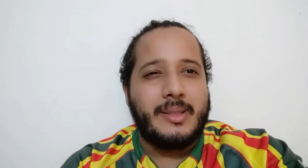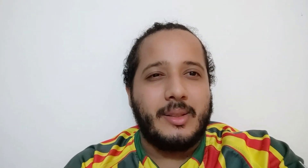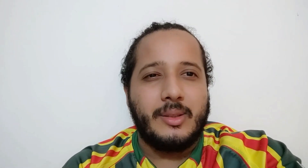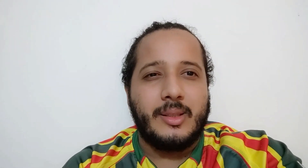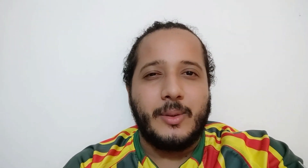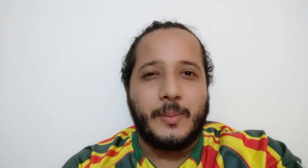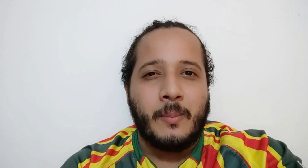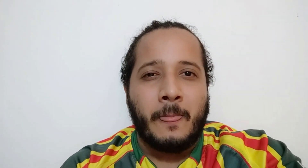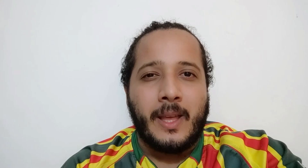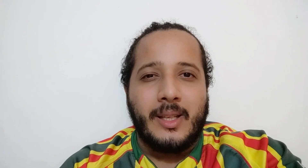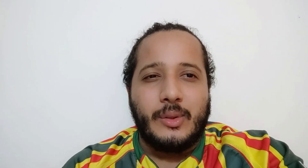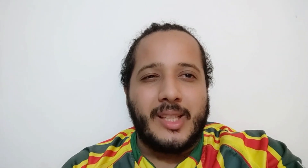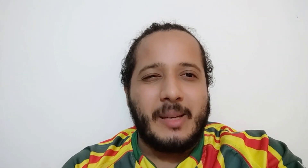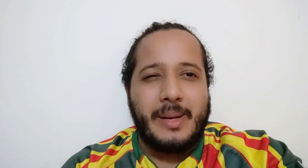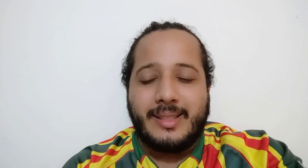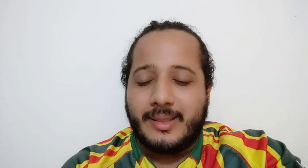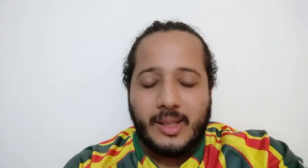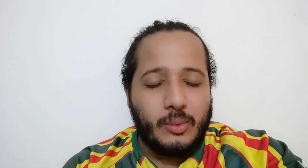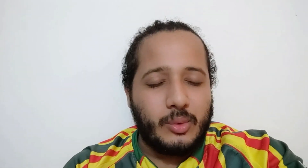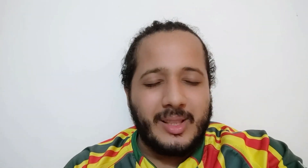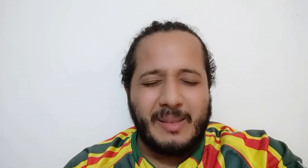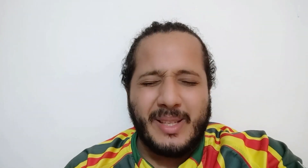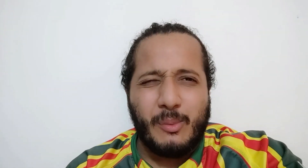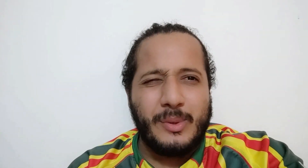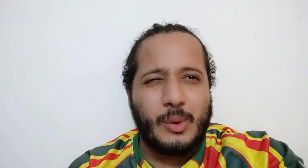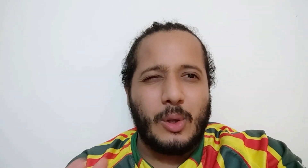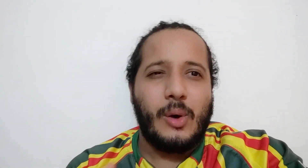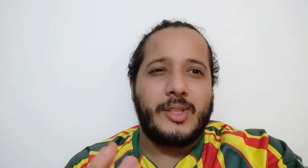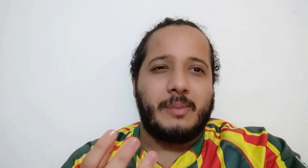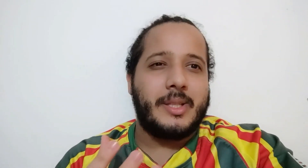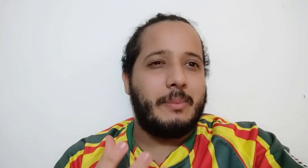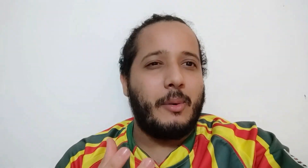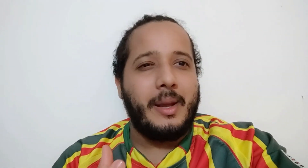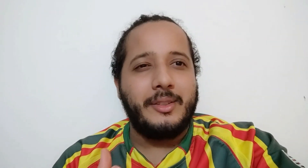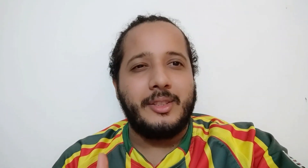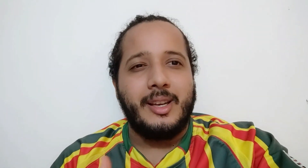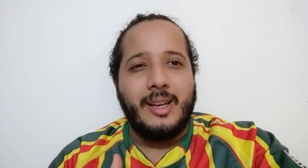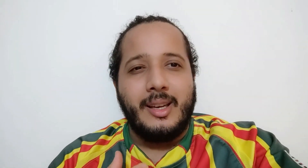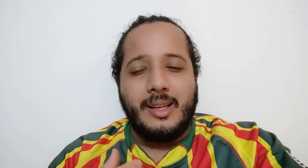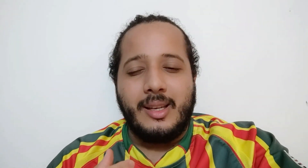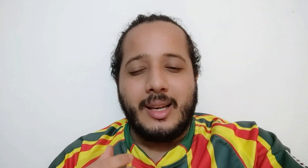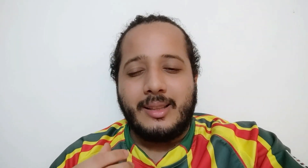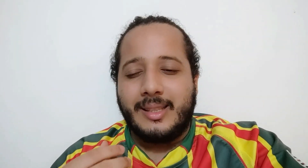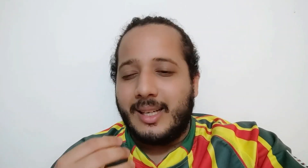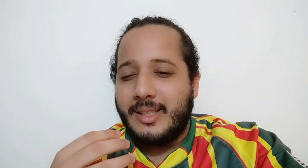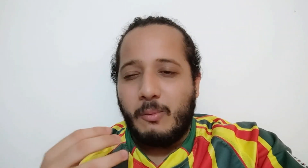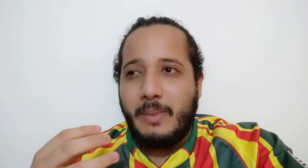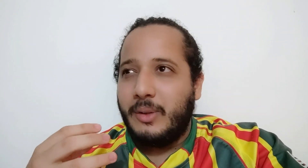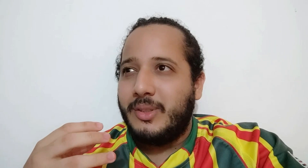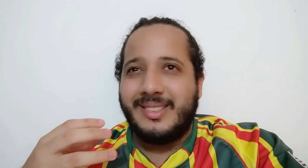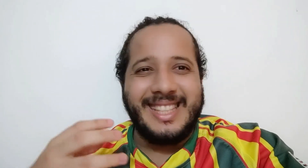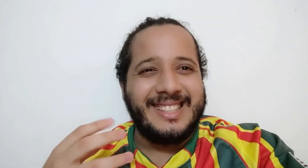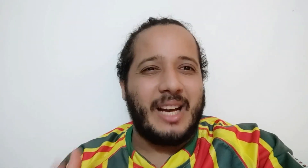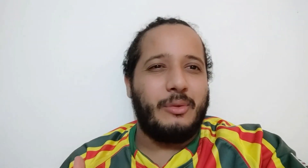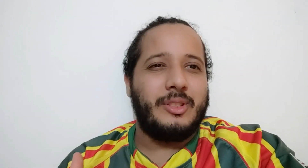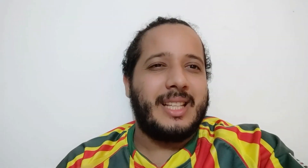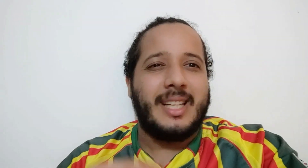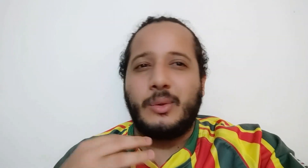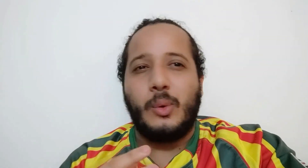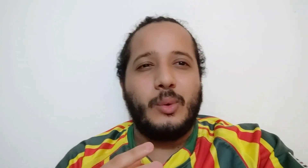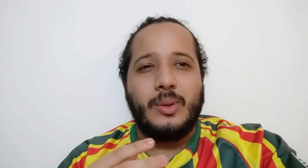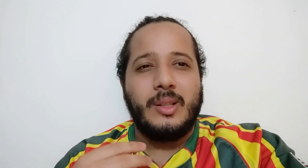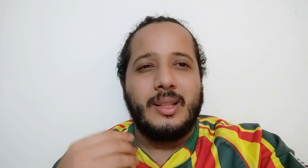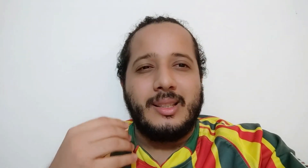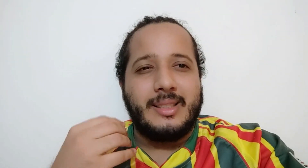que está passando, entendeu? Toda essa pressão psicológica principalmente. E tenta arranjar um meio de tentar fugir